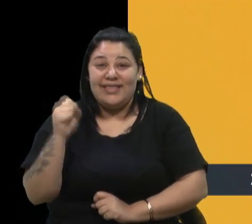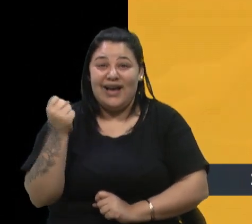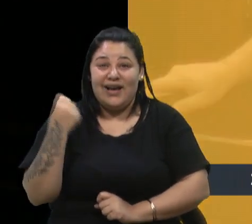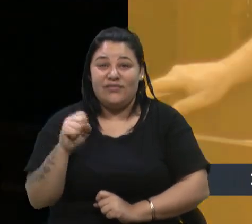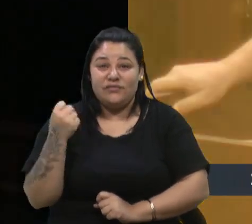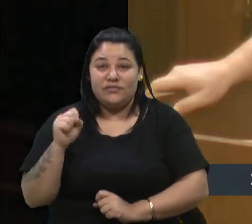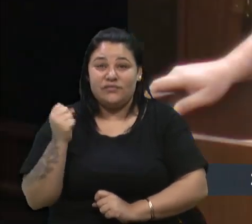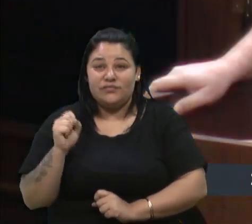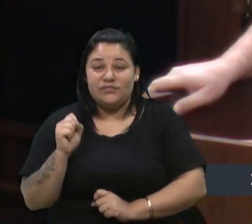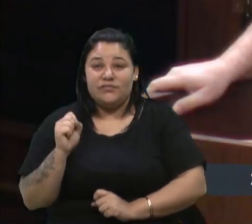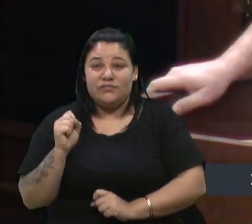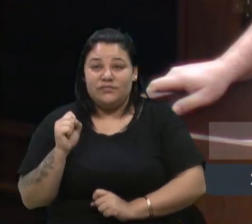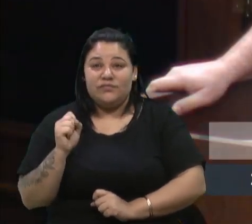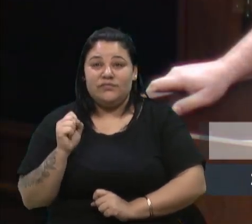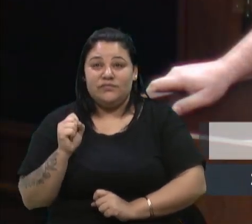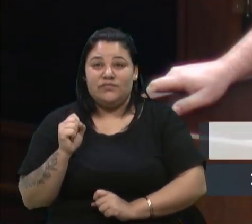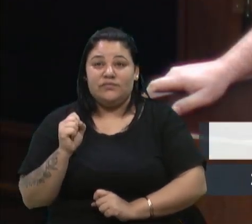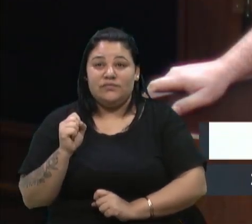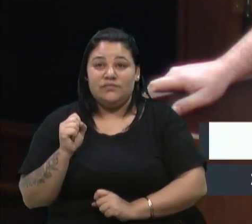de Caxias.